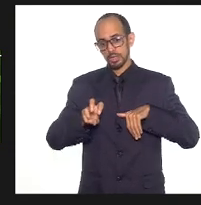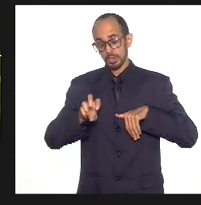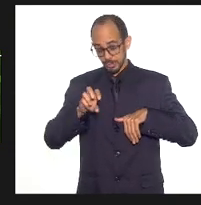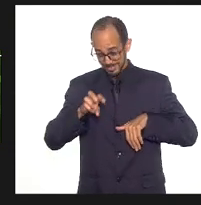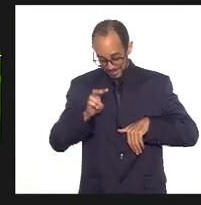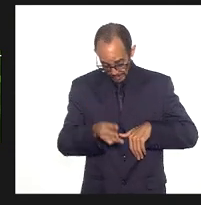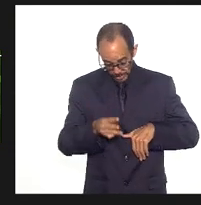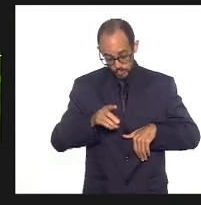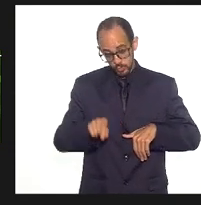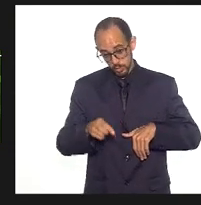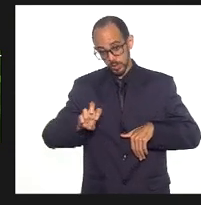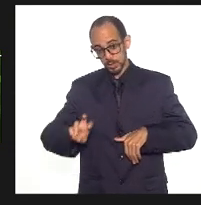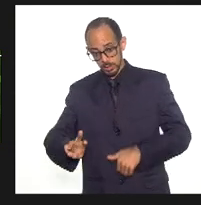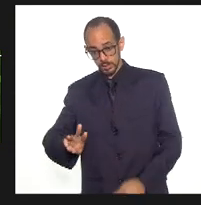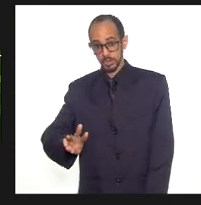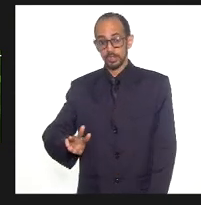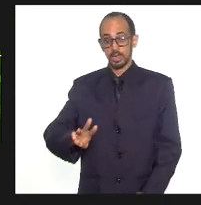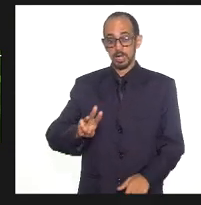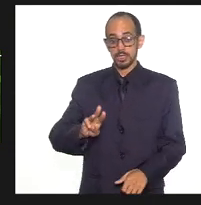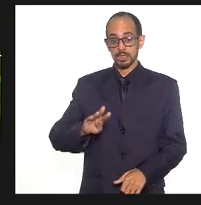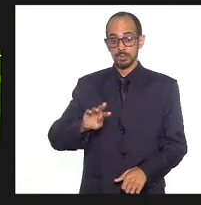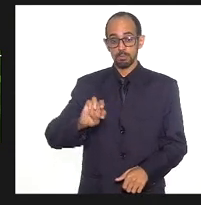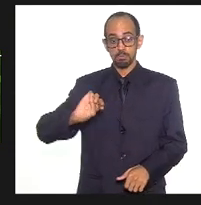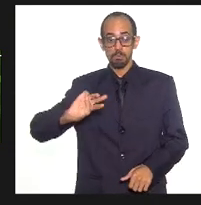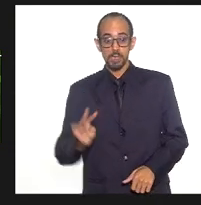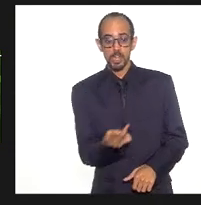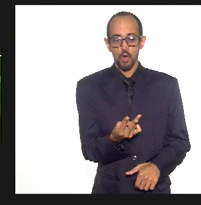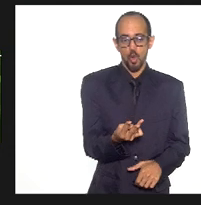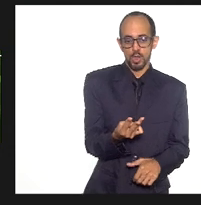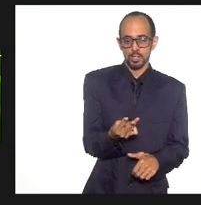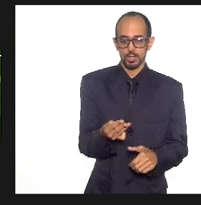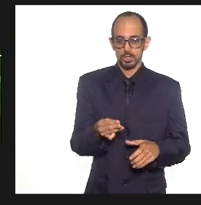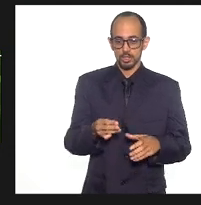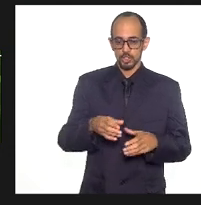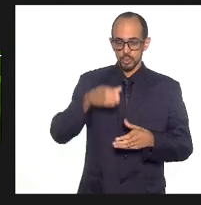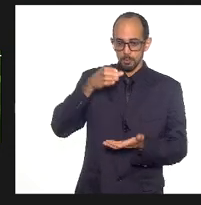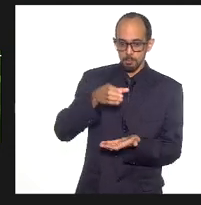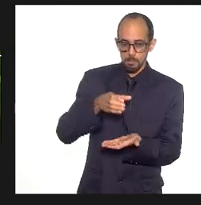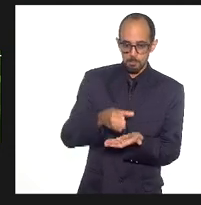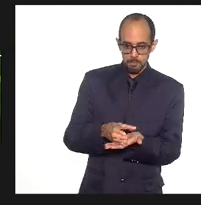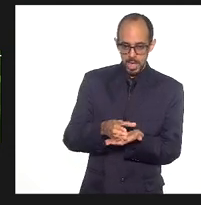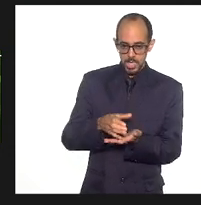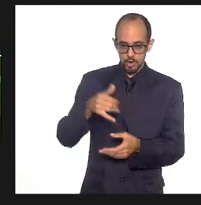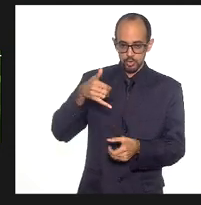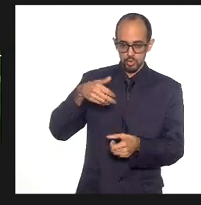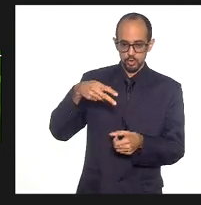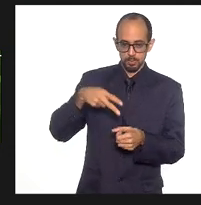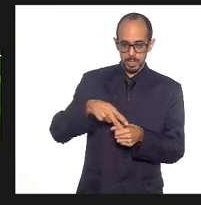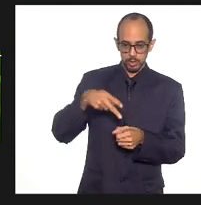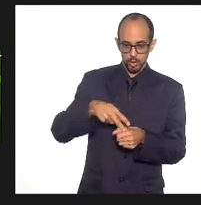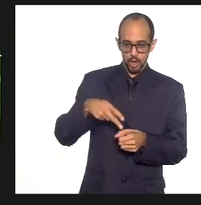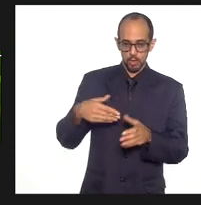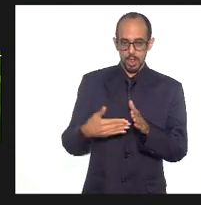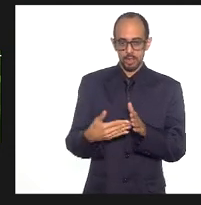em 2025, dos quais, pós-desinvestimentos, em sendo eles concluídos, né,